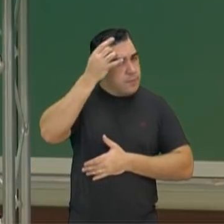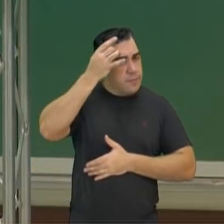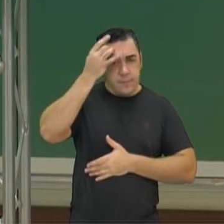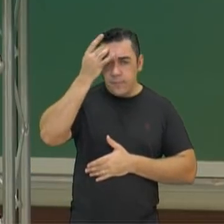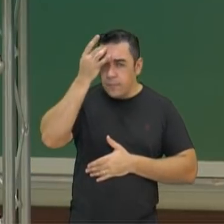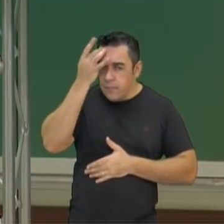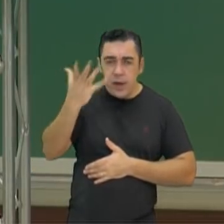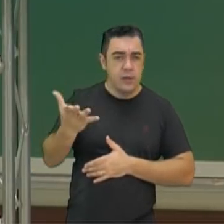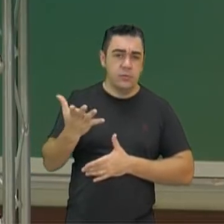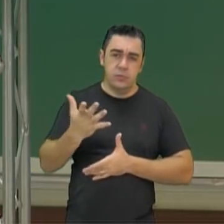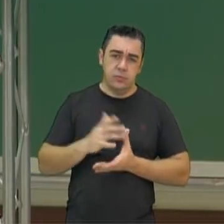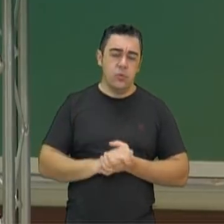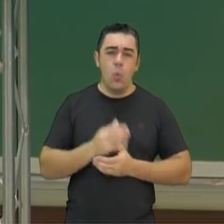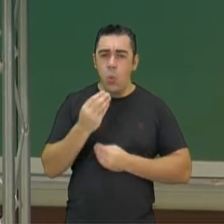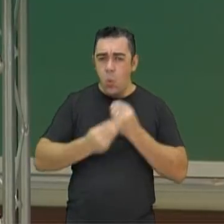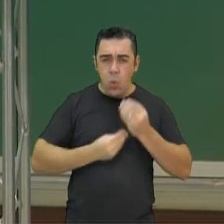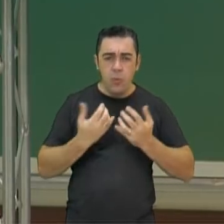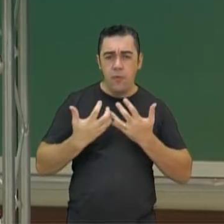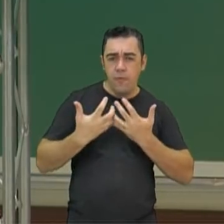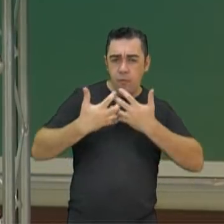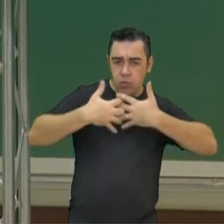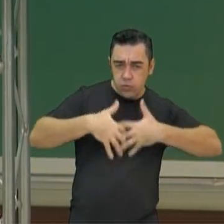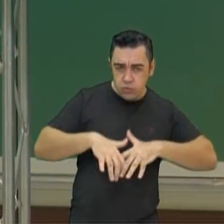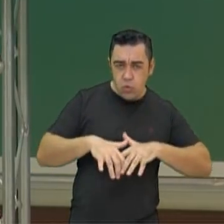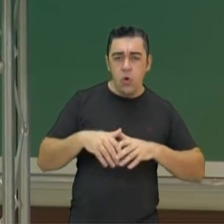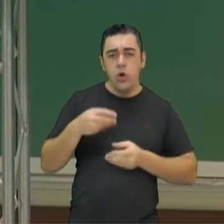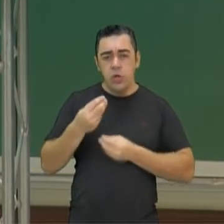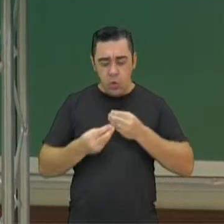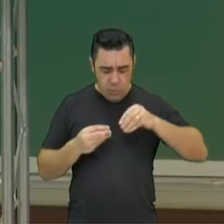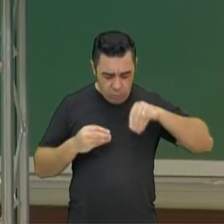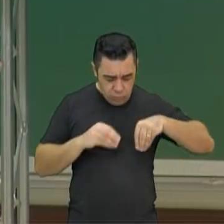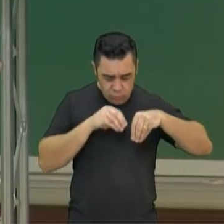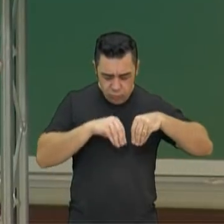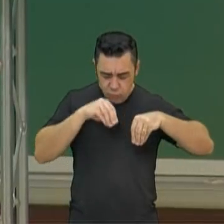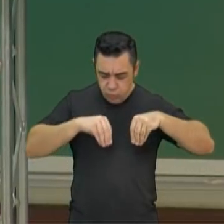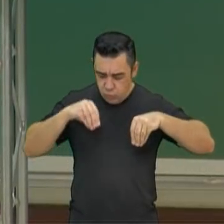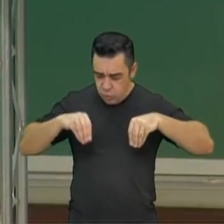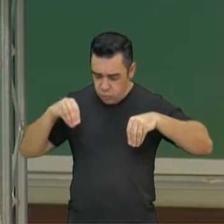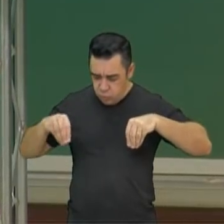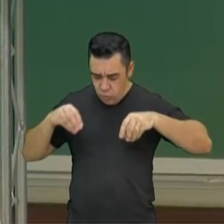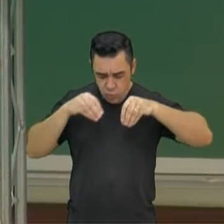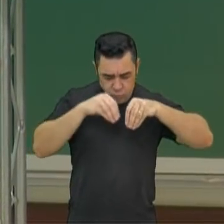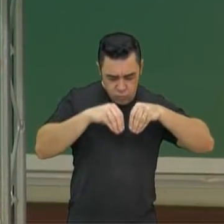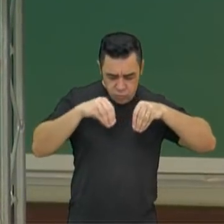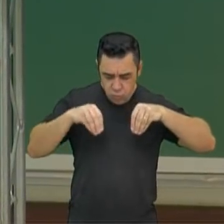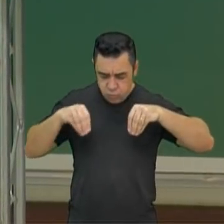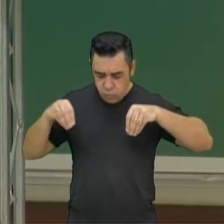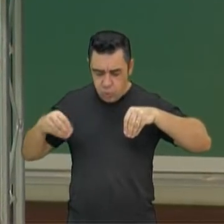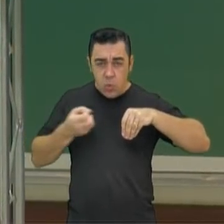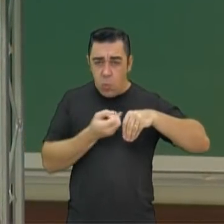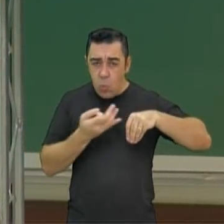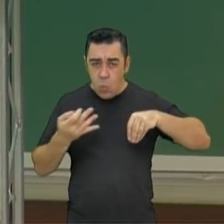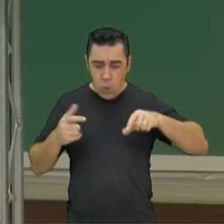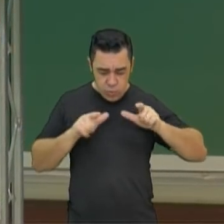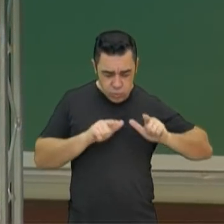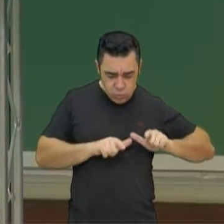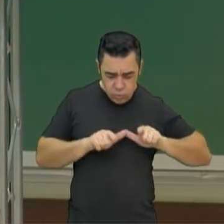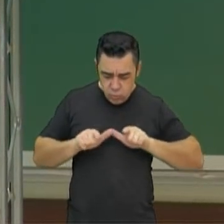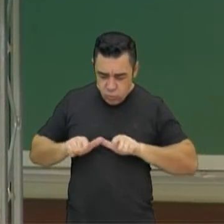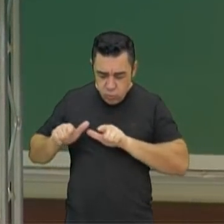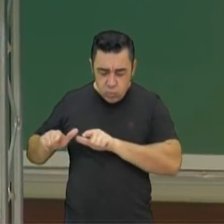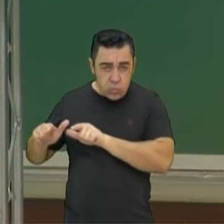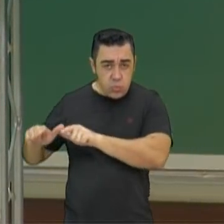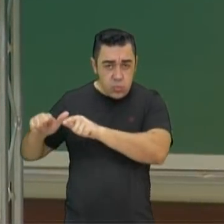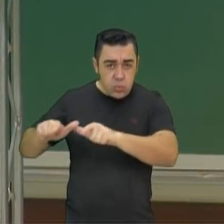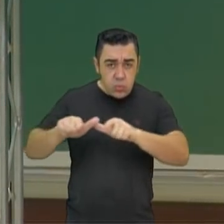já sabe como que funciona, como que deve ser montado, quantas casas ele tem. Mas para quem ainda não sabe, nunca